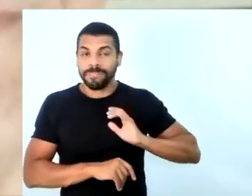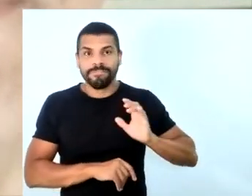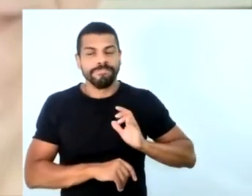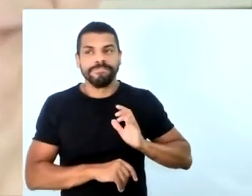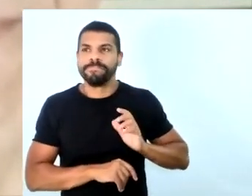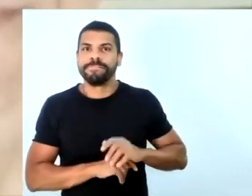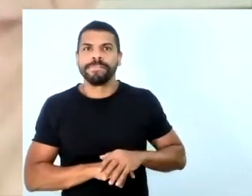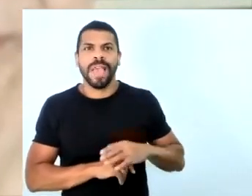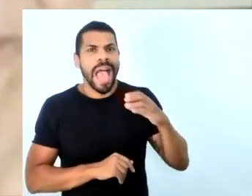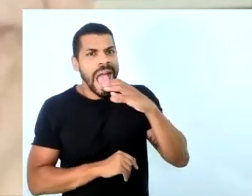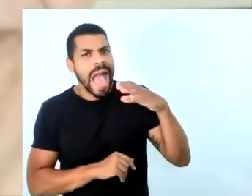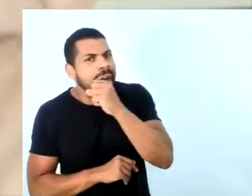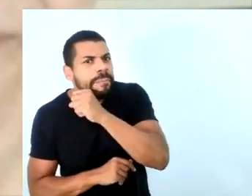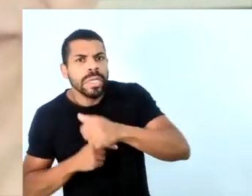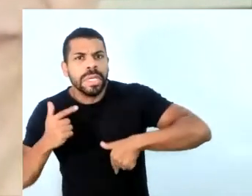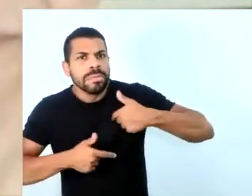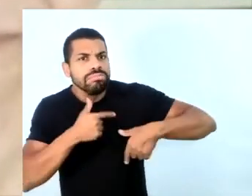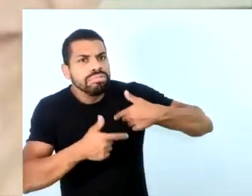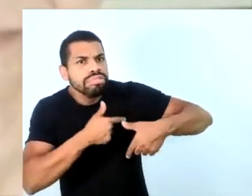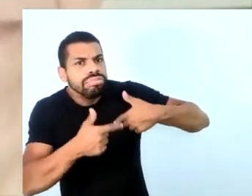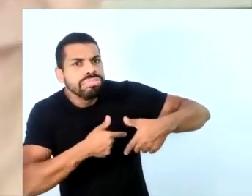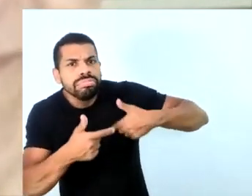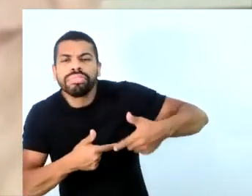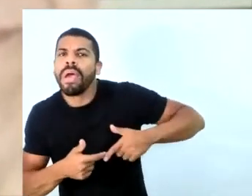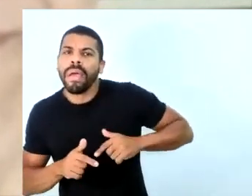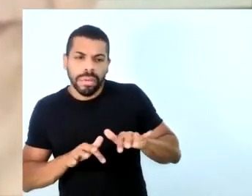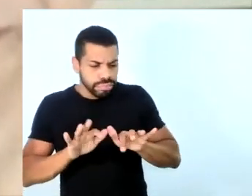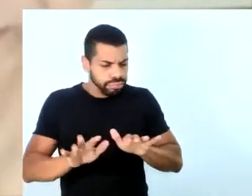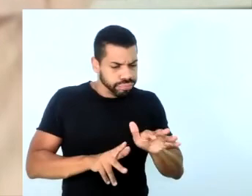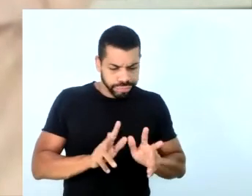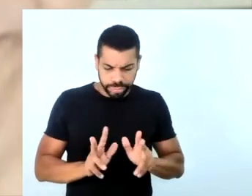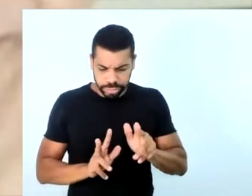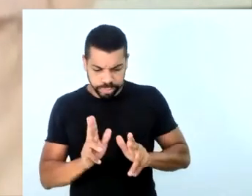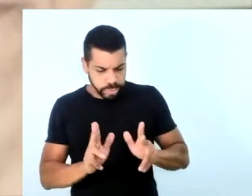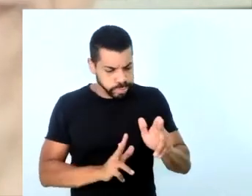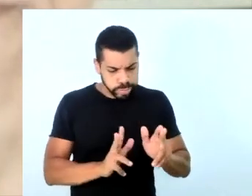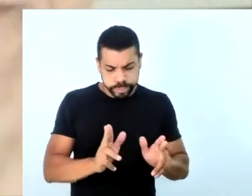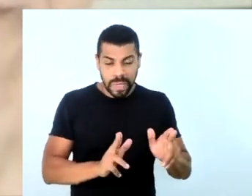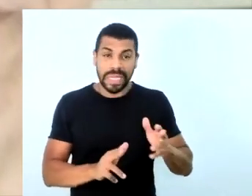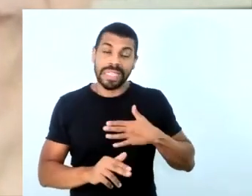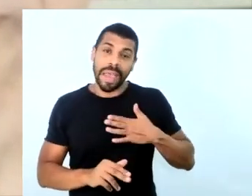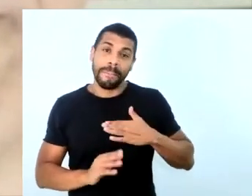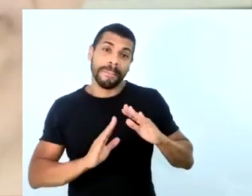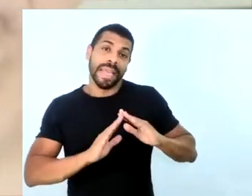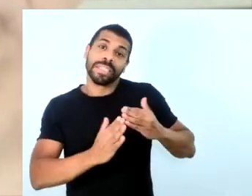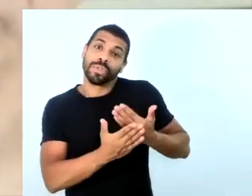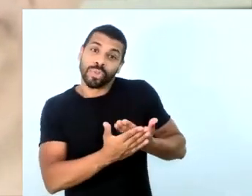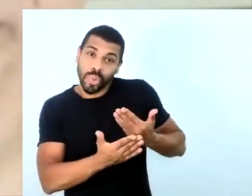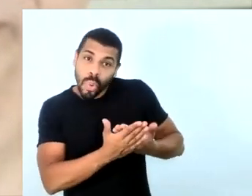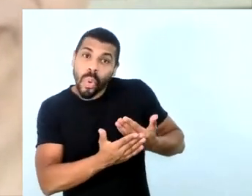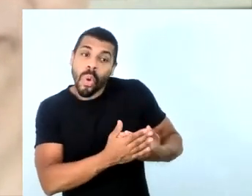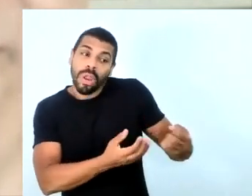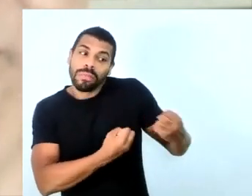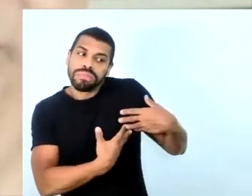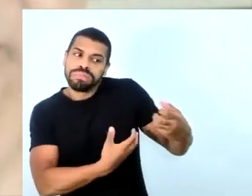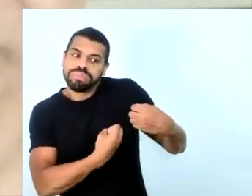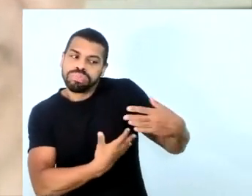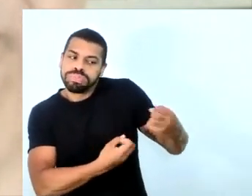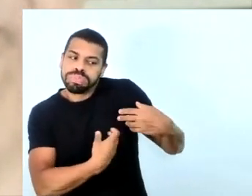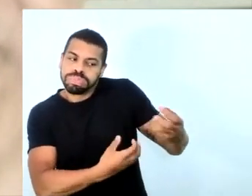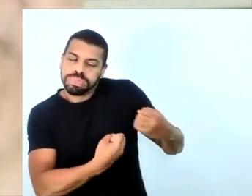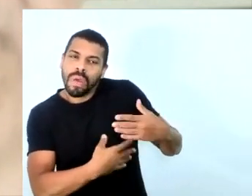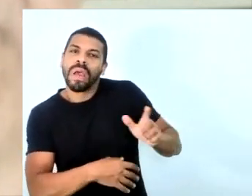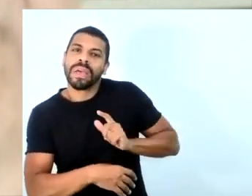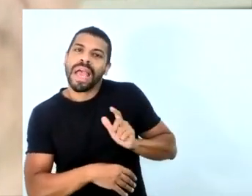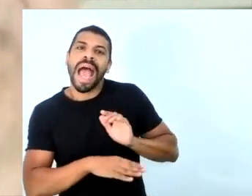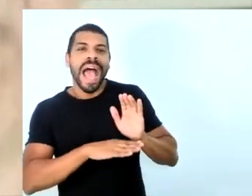Eu era muito ágil, sabe, editando. Então, assim, eu acho que a minha escola foi assistência de montagem. Então,